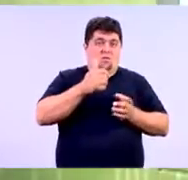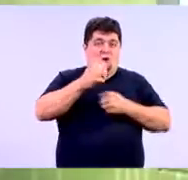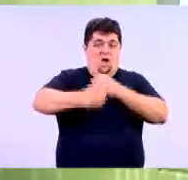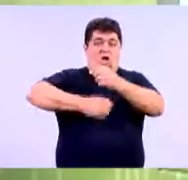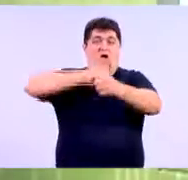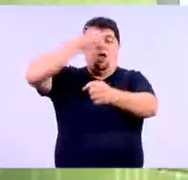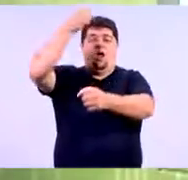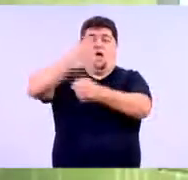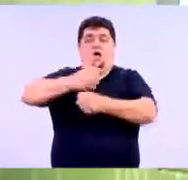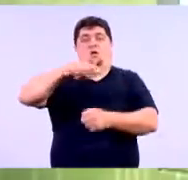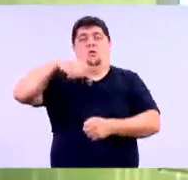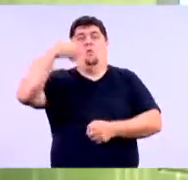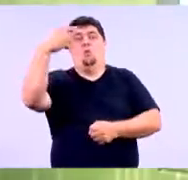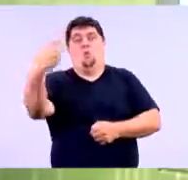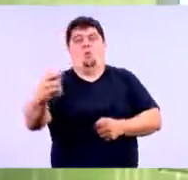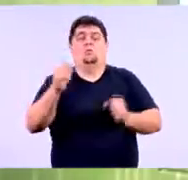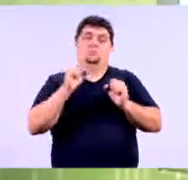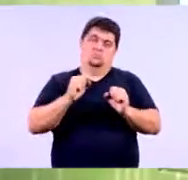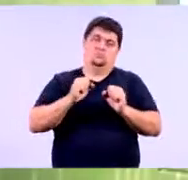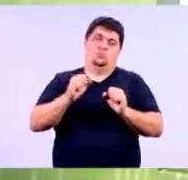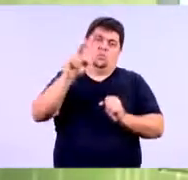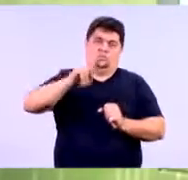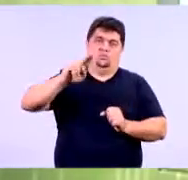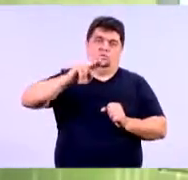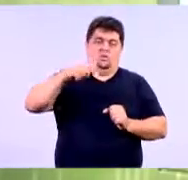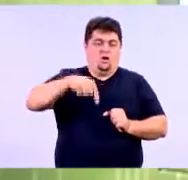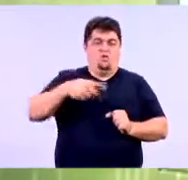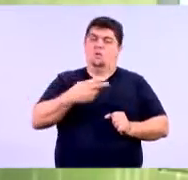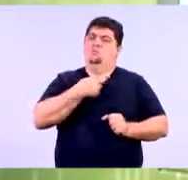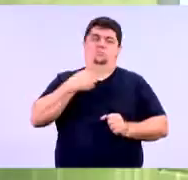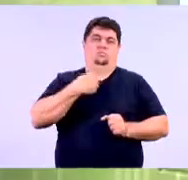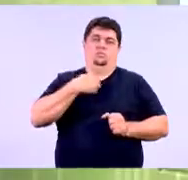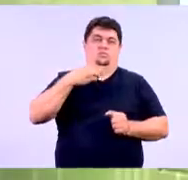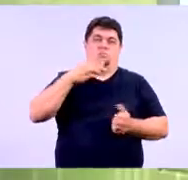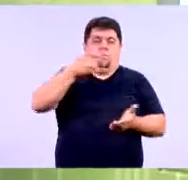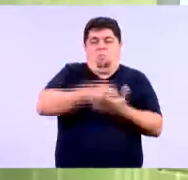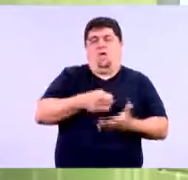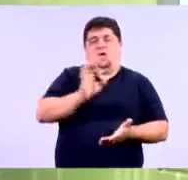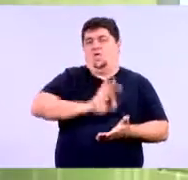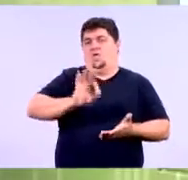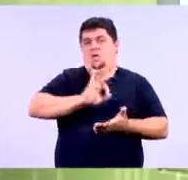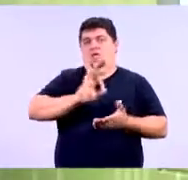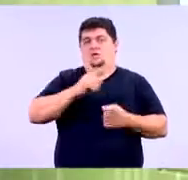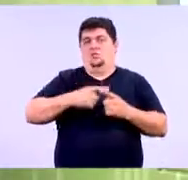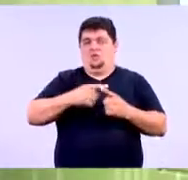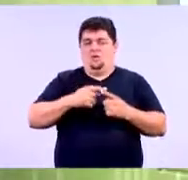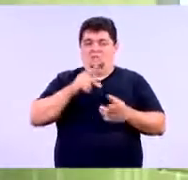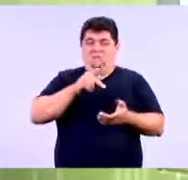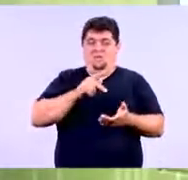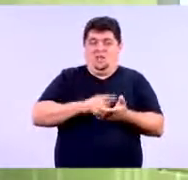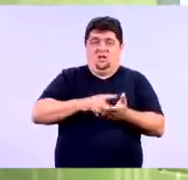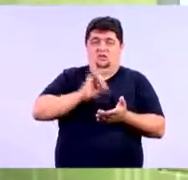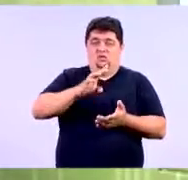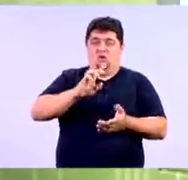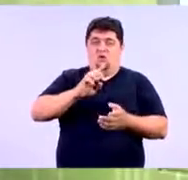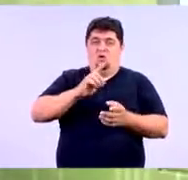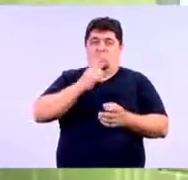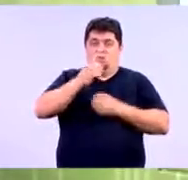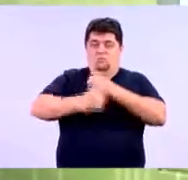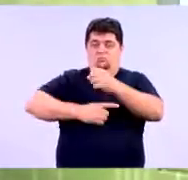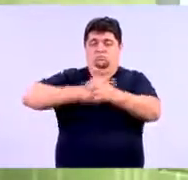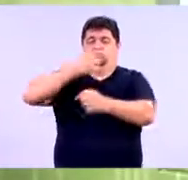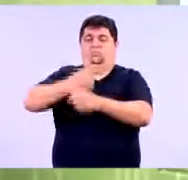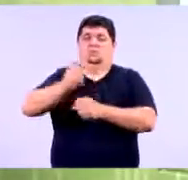financeiro, uma vez que ela seja publicada efetivamente legal, que ela respeite a Constituição, o